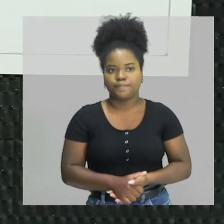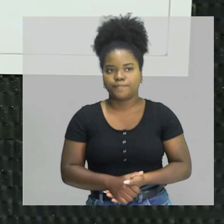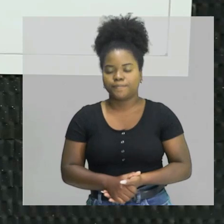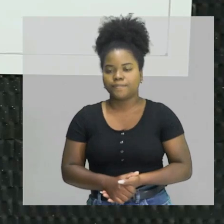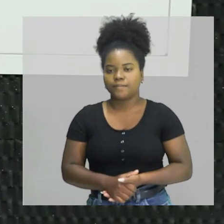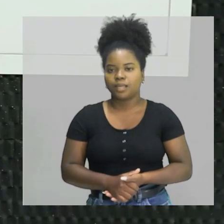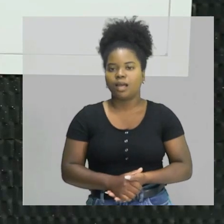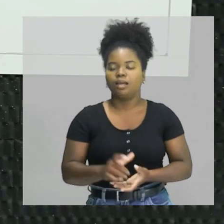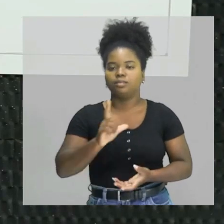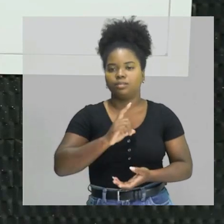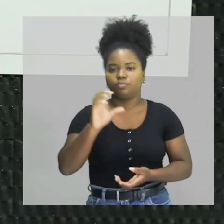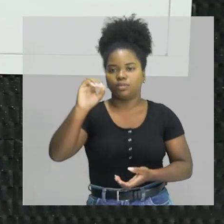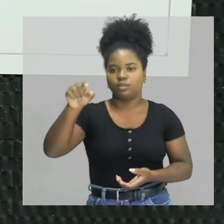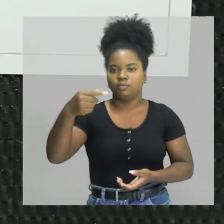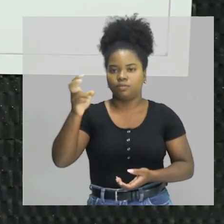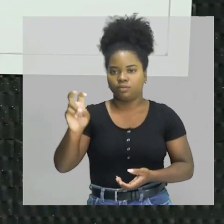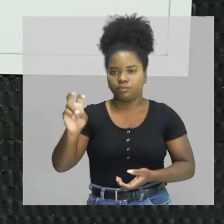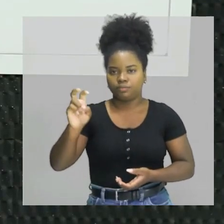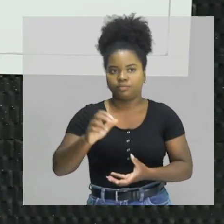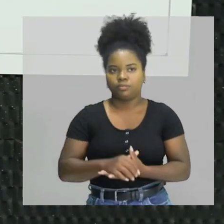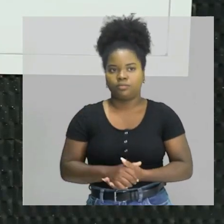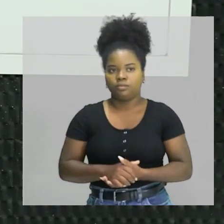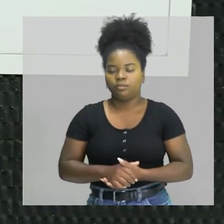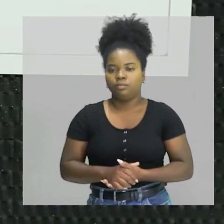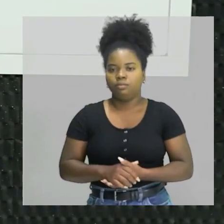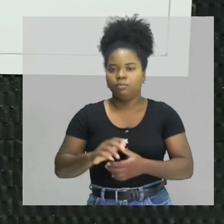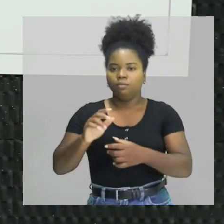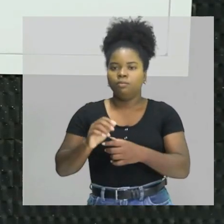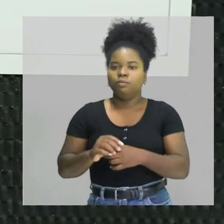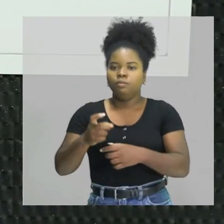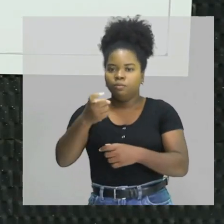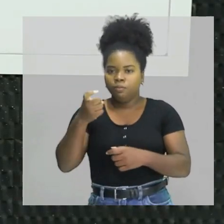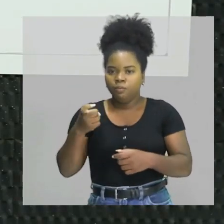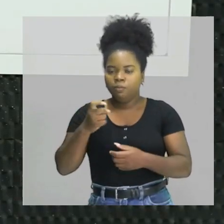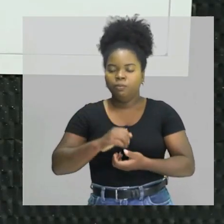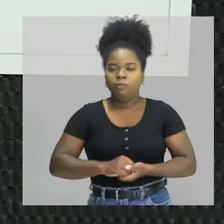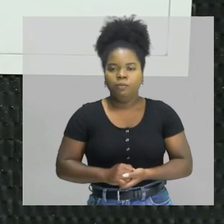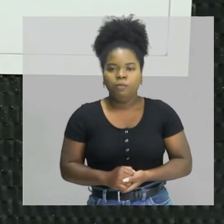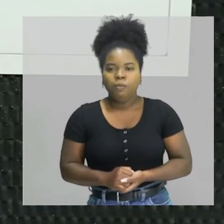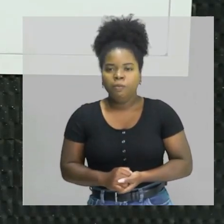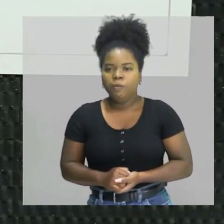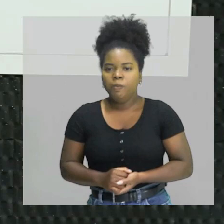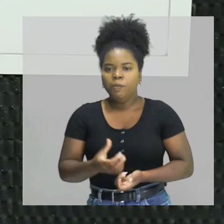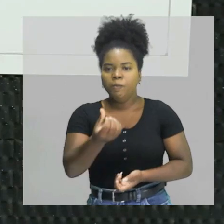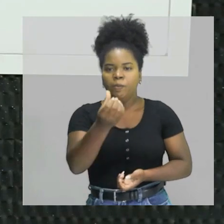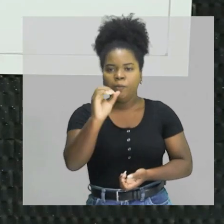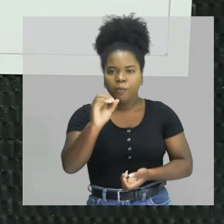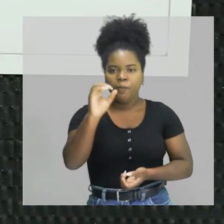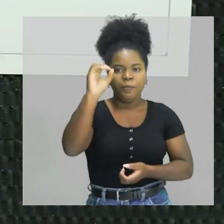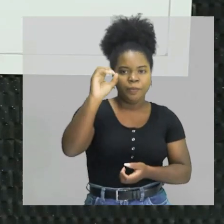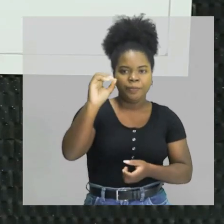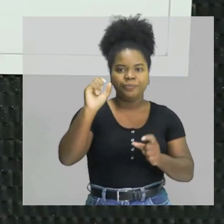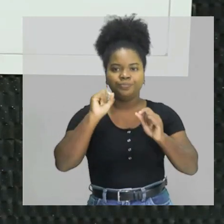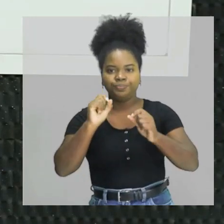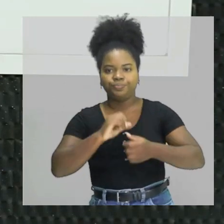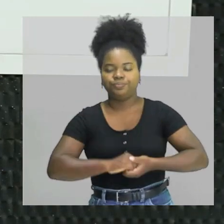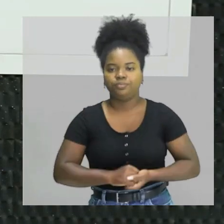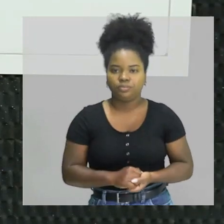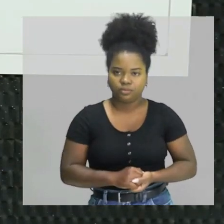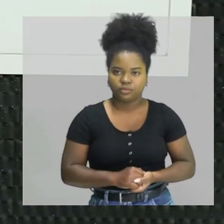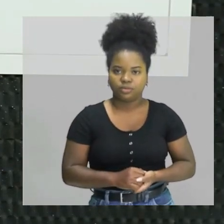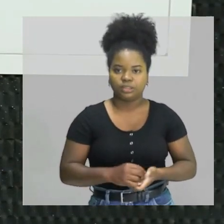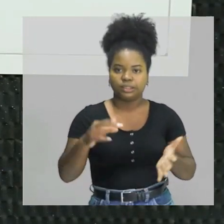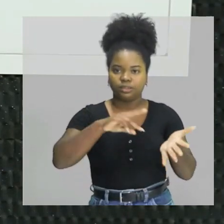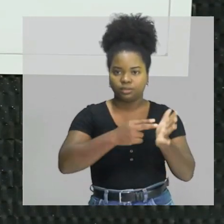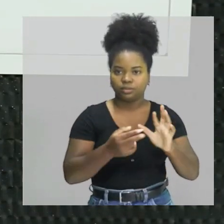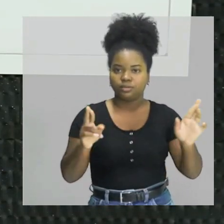que é 0,5, sobre a hipotenusa, que é x. 60 graus é um ângulo notável, aqueles que a gente tem que